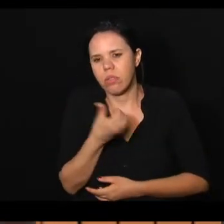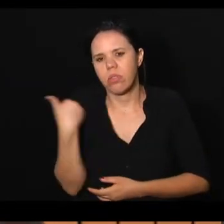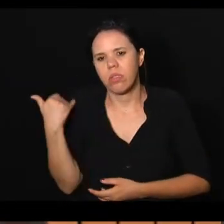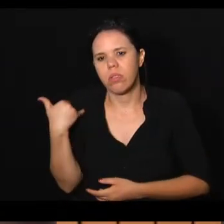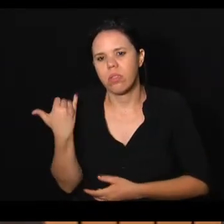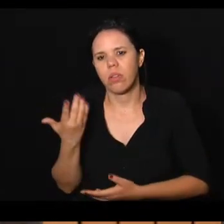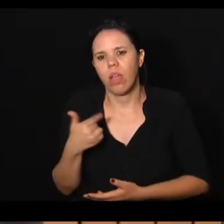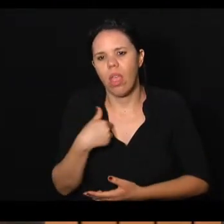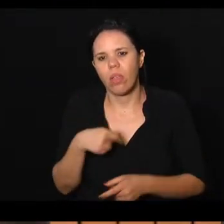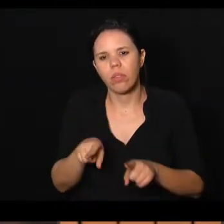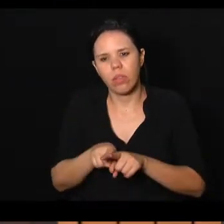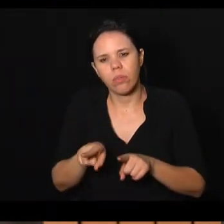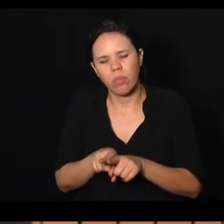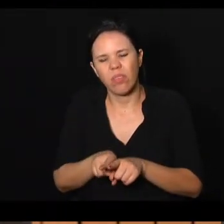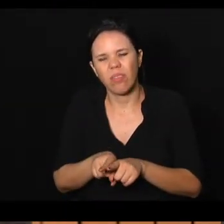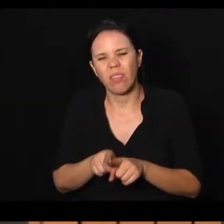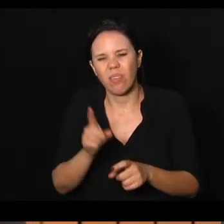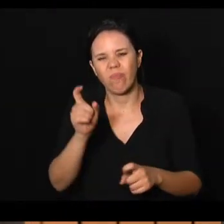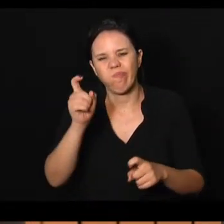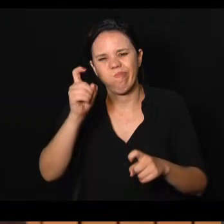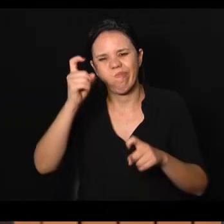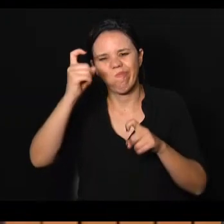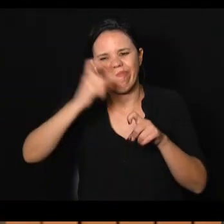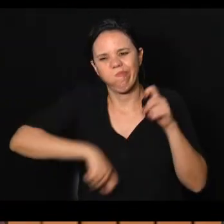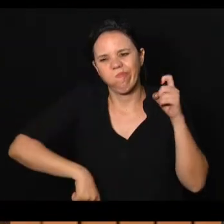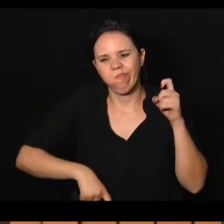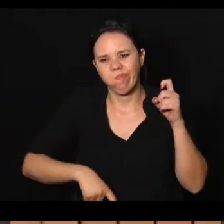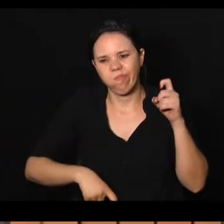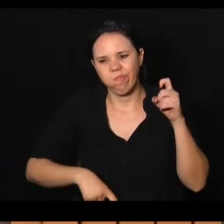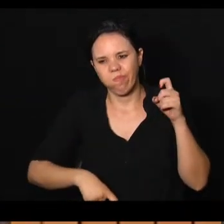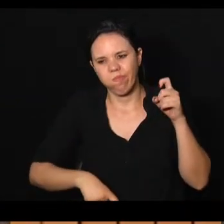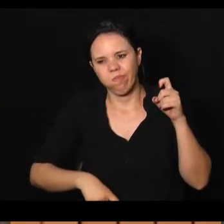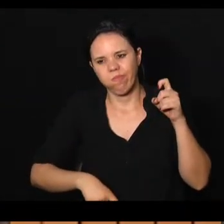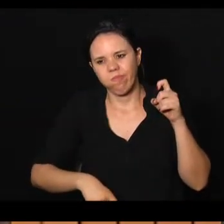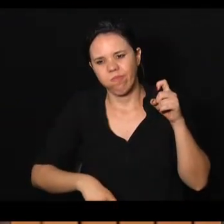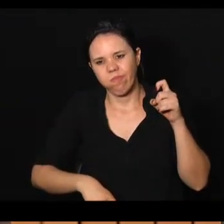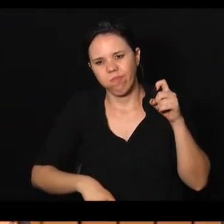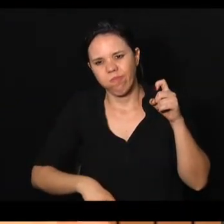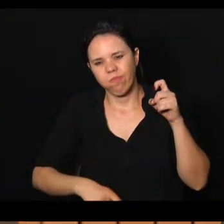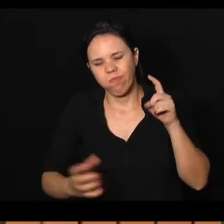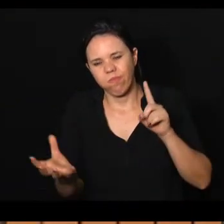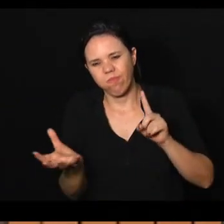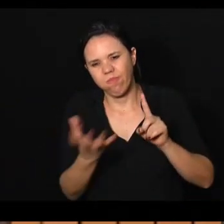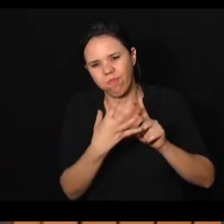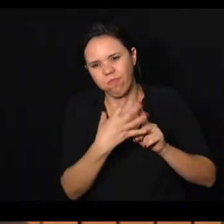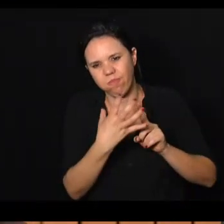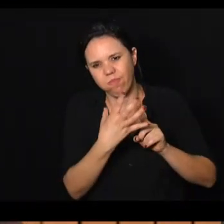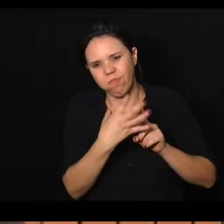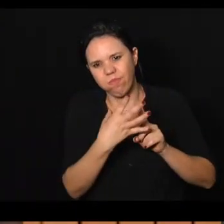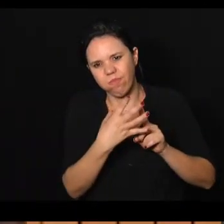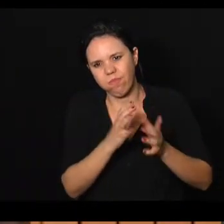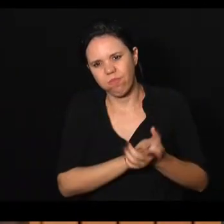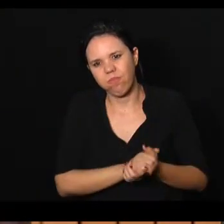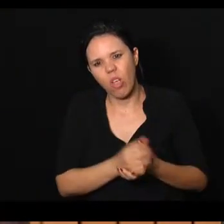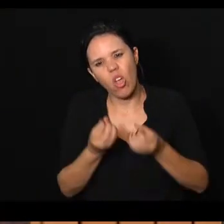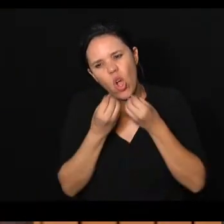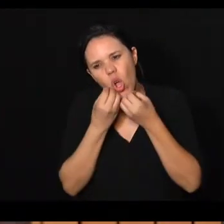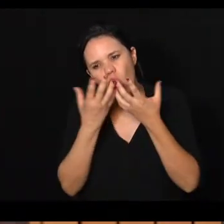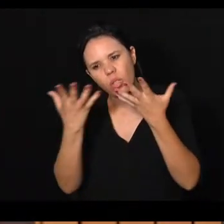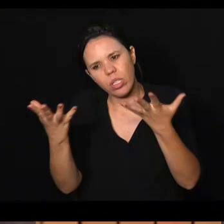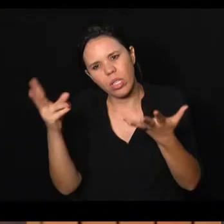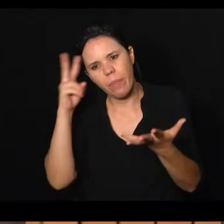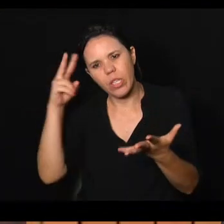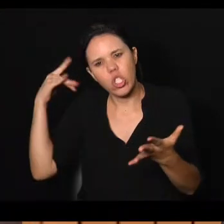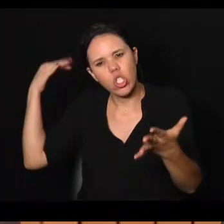eu fui barbaramente estuprada. e contei a minha história para